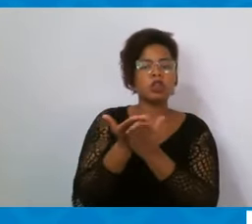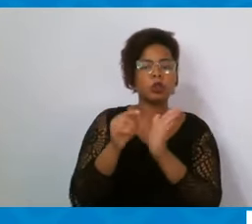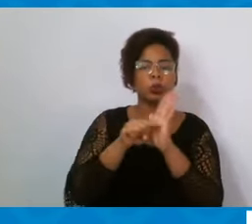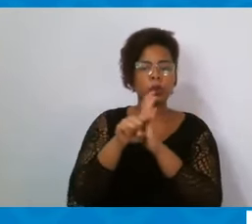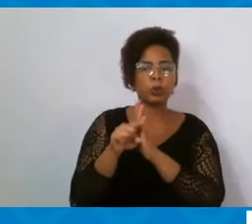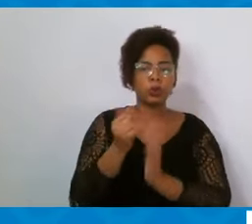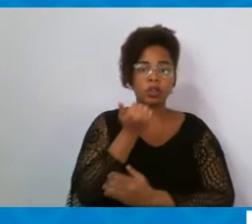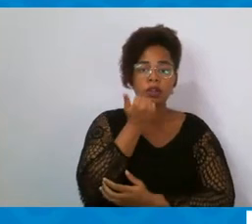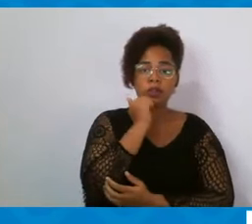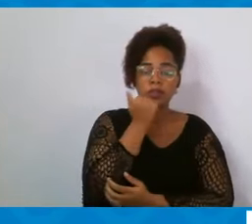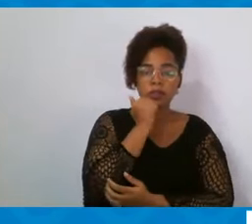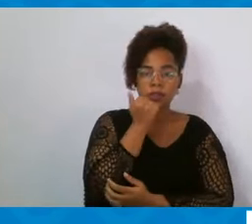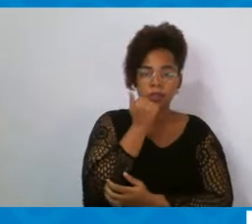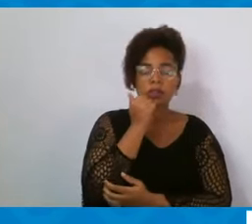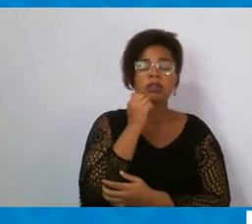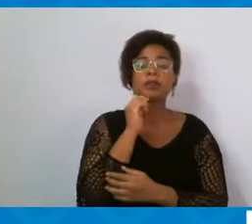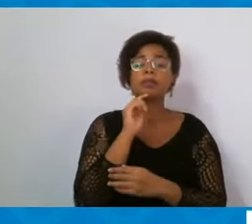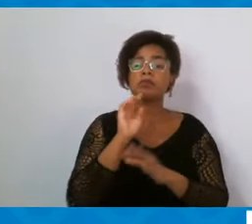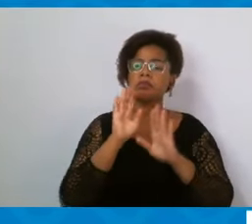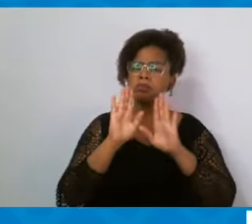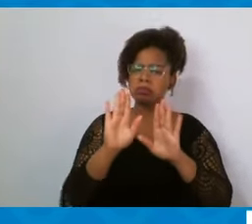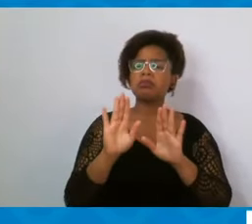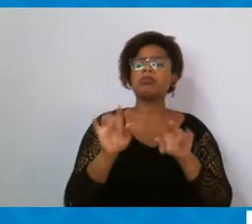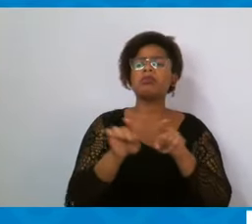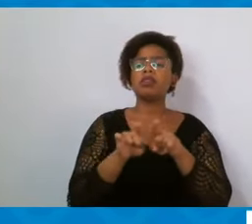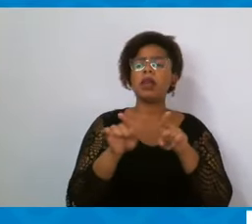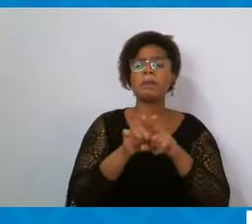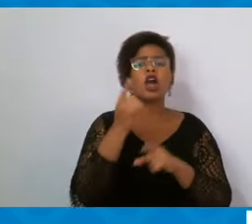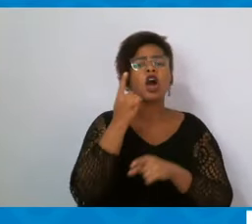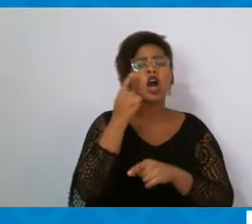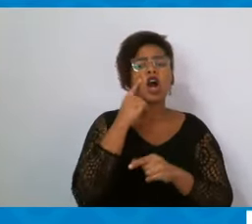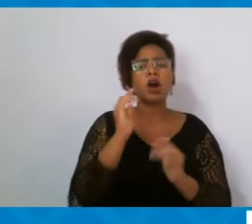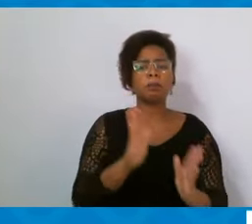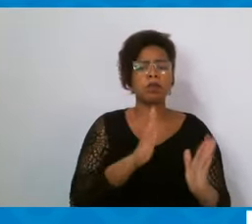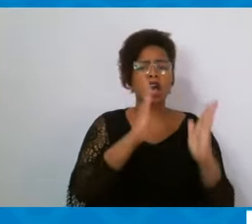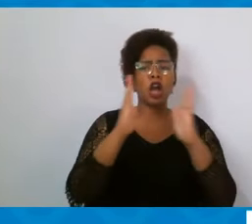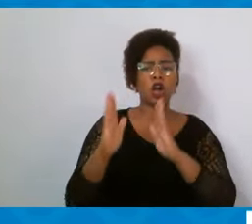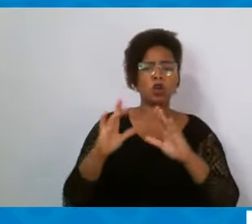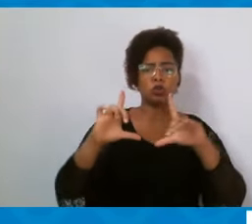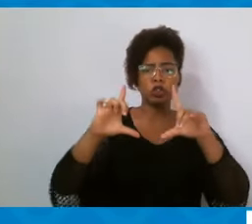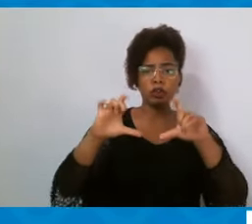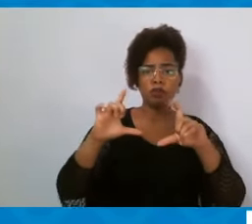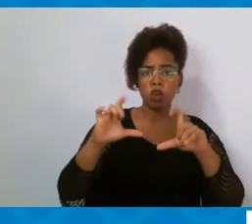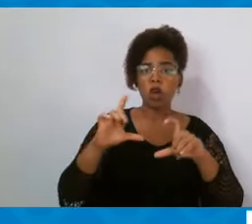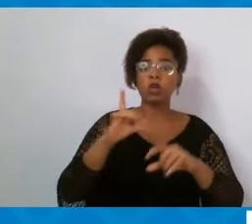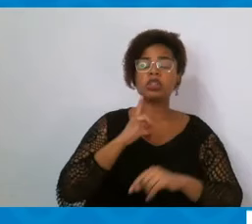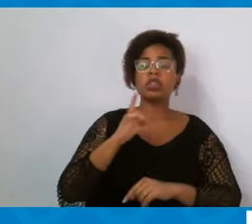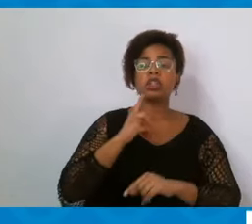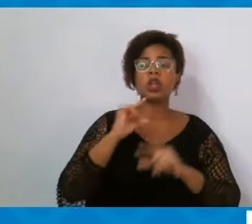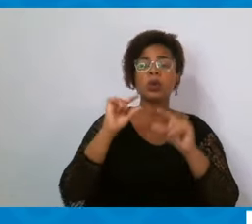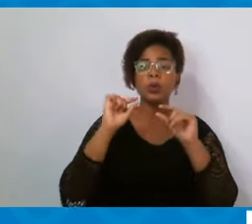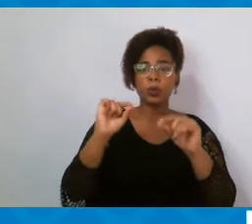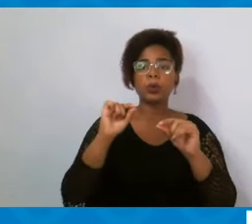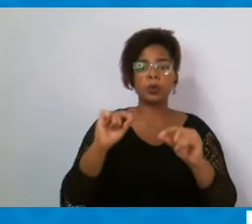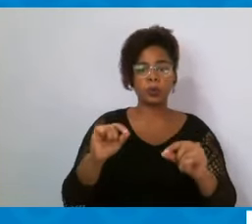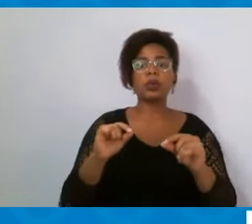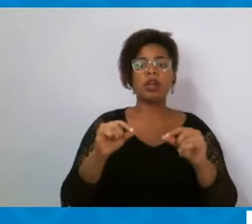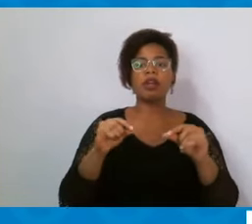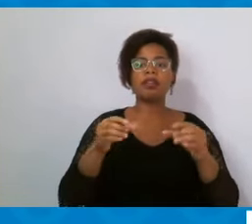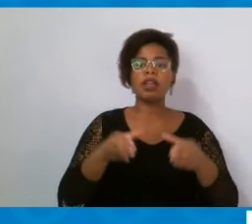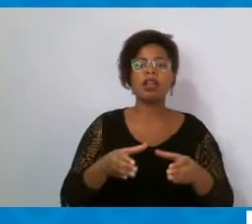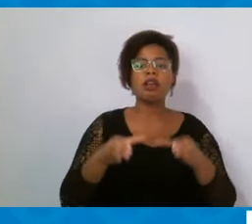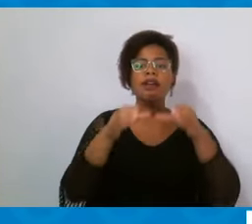mesma exploração feita aí na outra foto com garrafas PET e tubos de